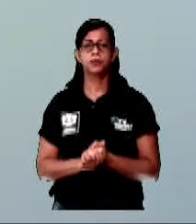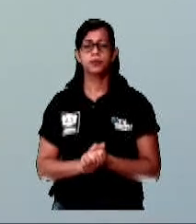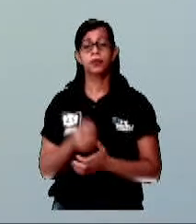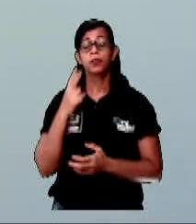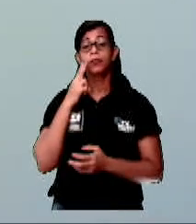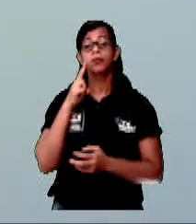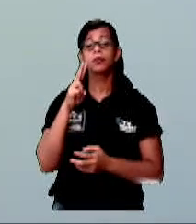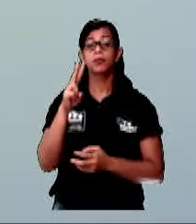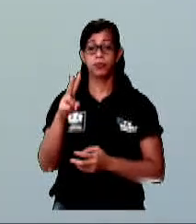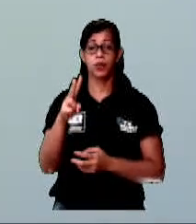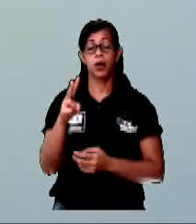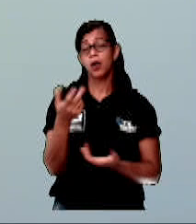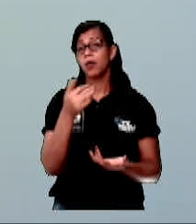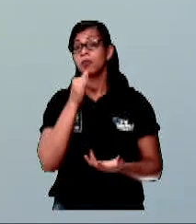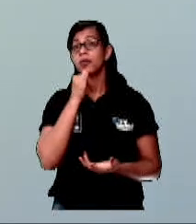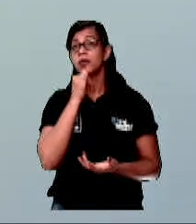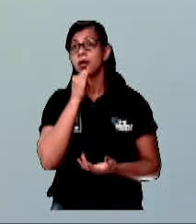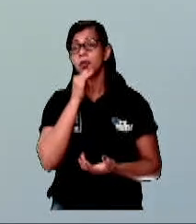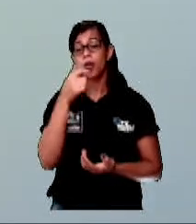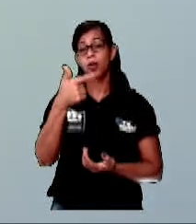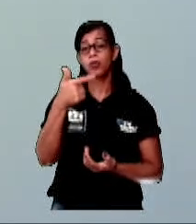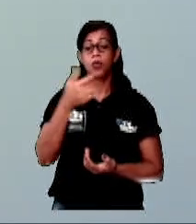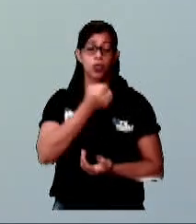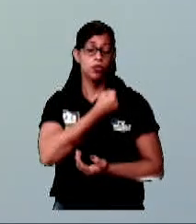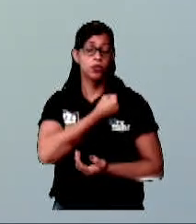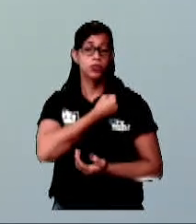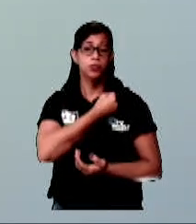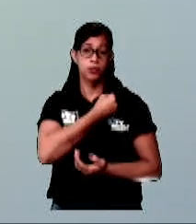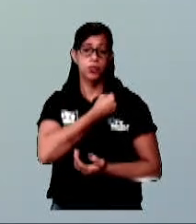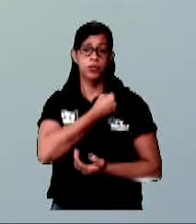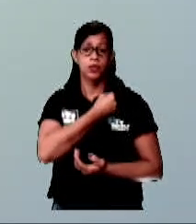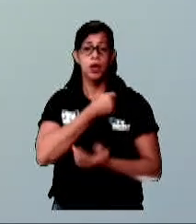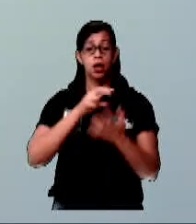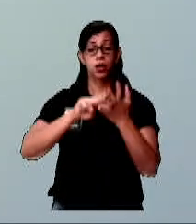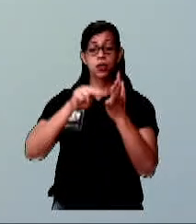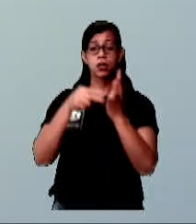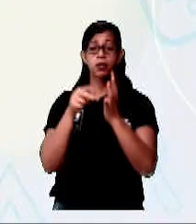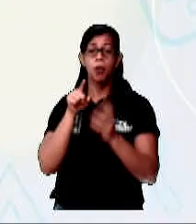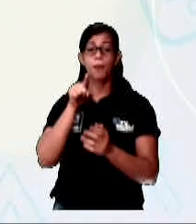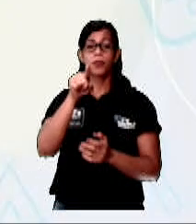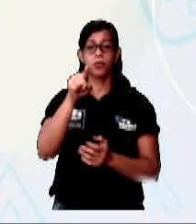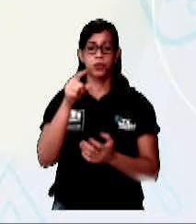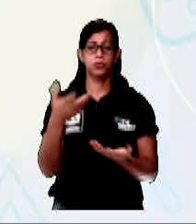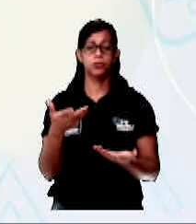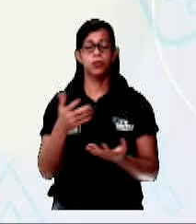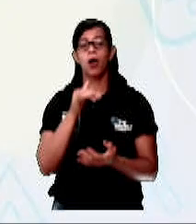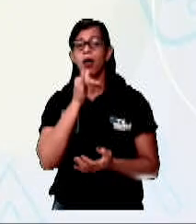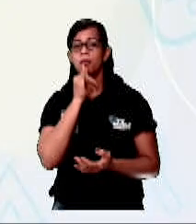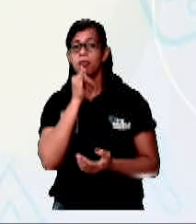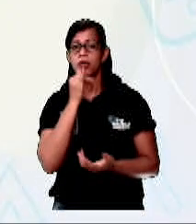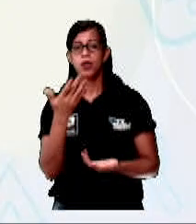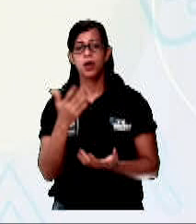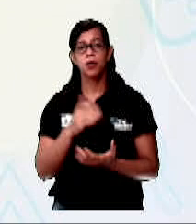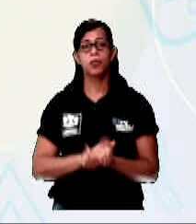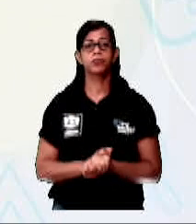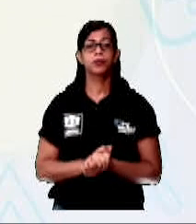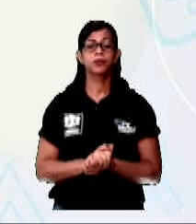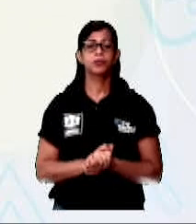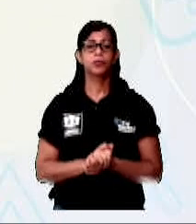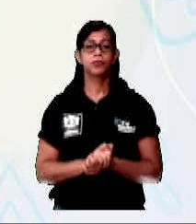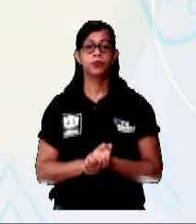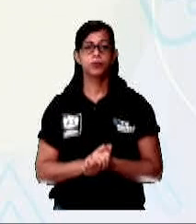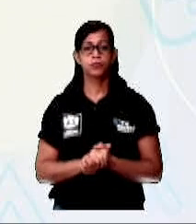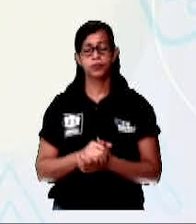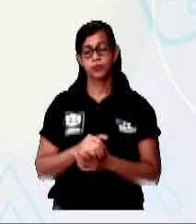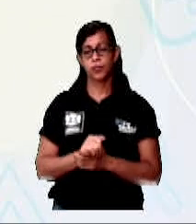eles sinalizam um local, sinalizam um ponto. E aí a gente tem aqui, ó, denomina-se par ordenado o par